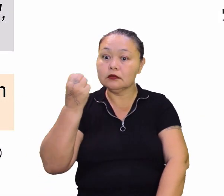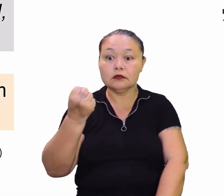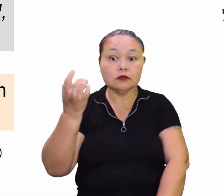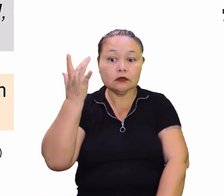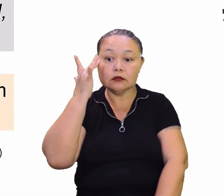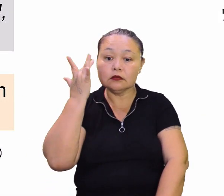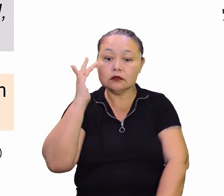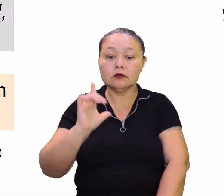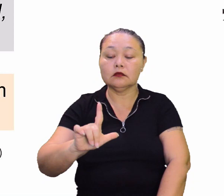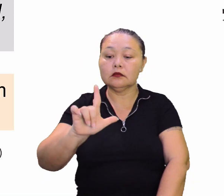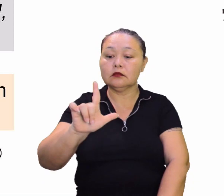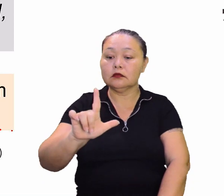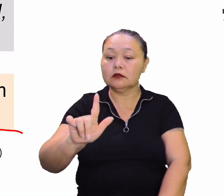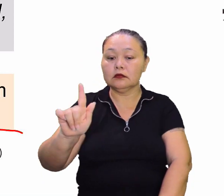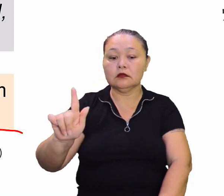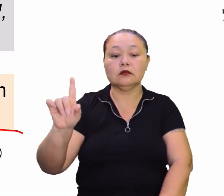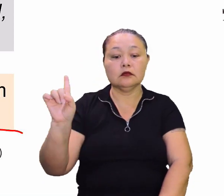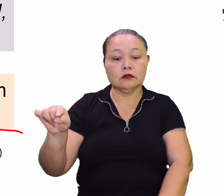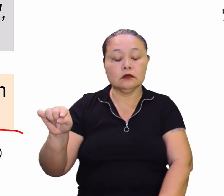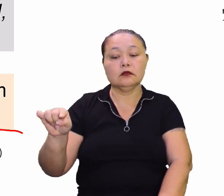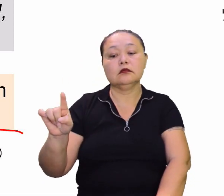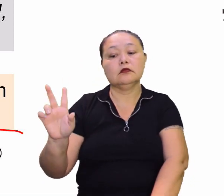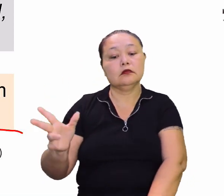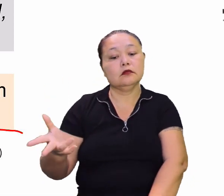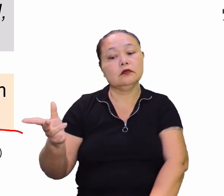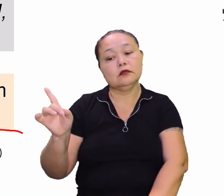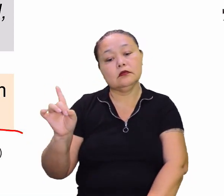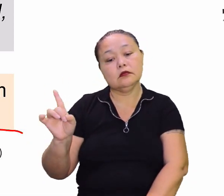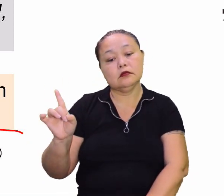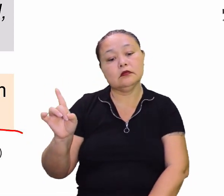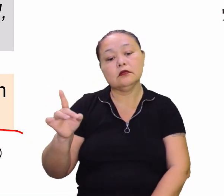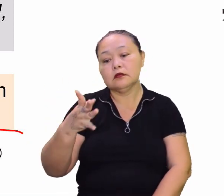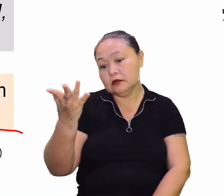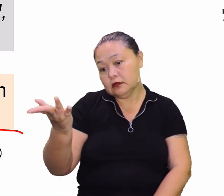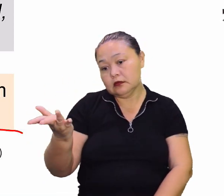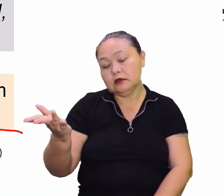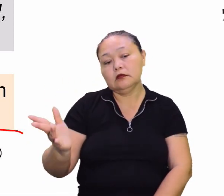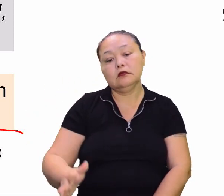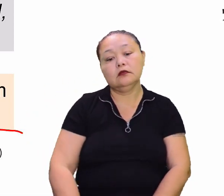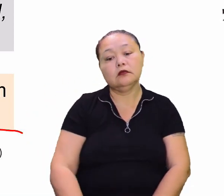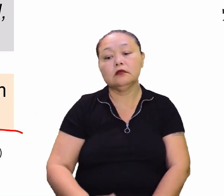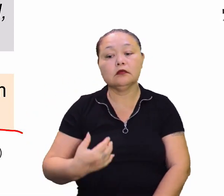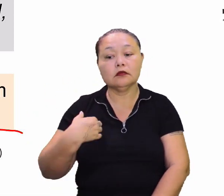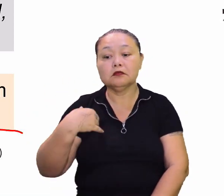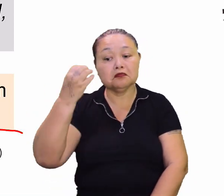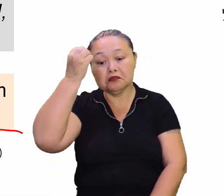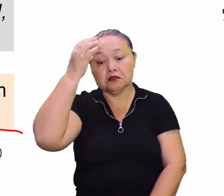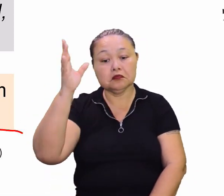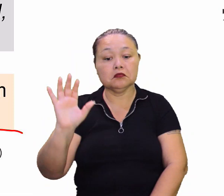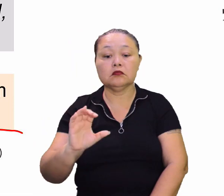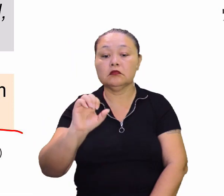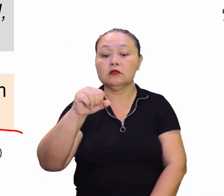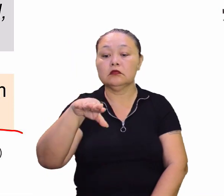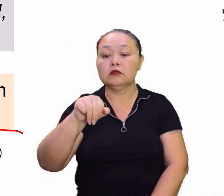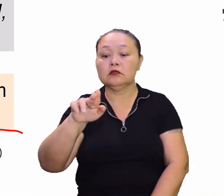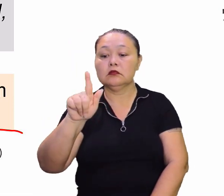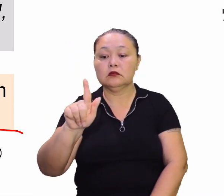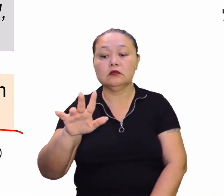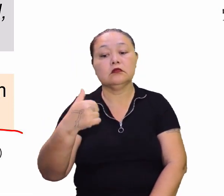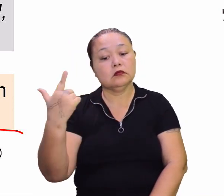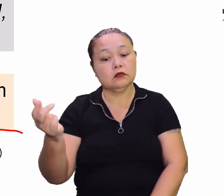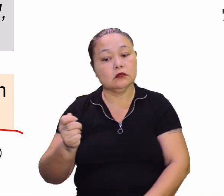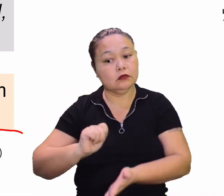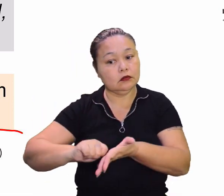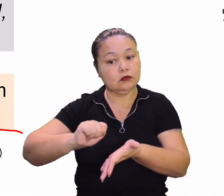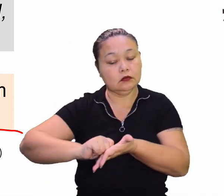Professor, eu não sabia que a LG era da Coreia do Sul. Pois é. Nem eu, professor, sabia que a Samsung era de lá. Pois é,